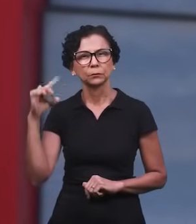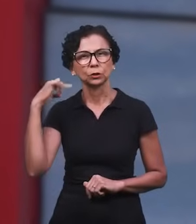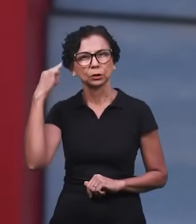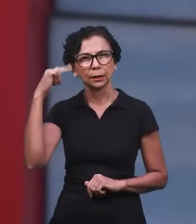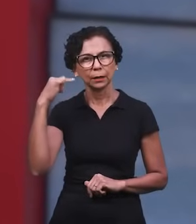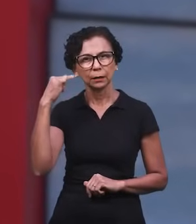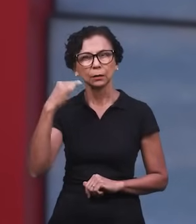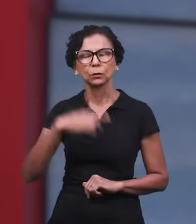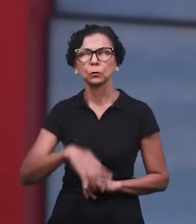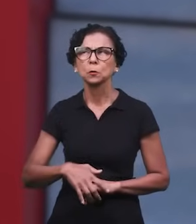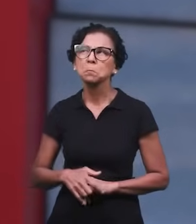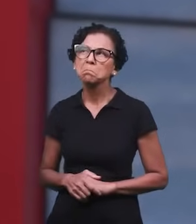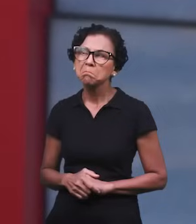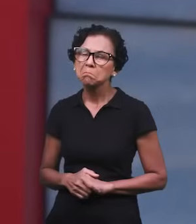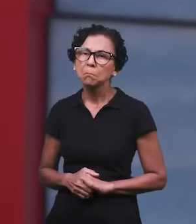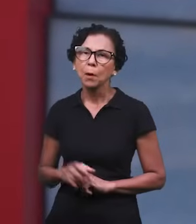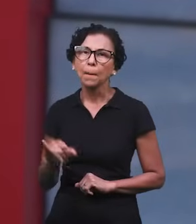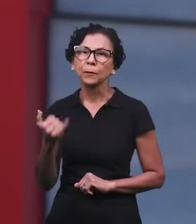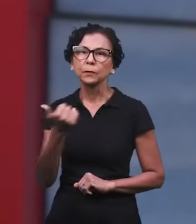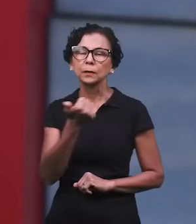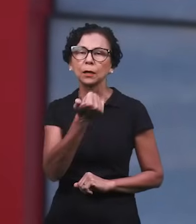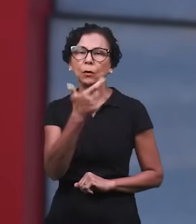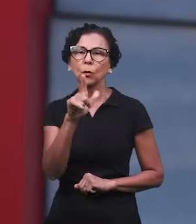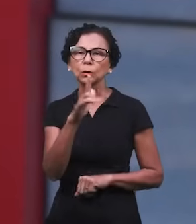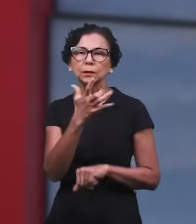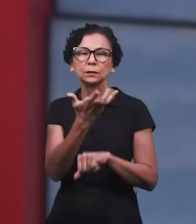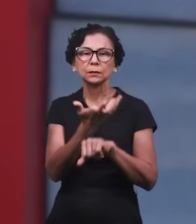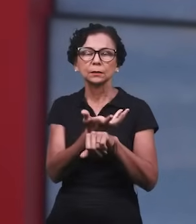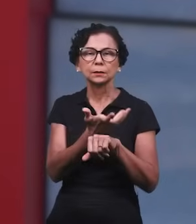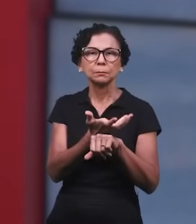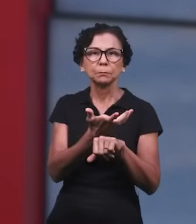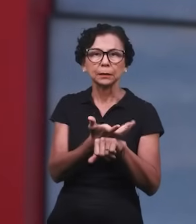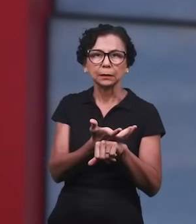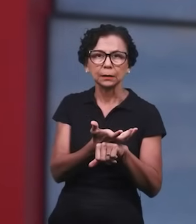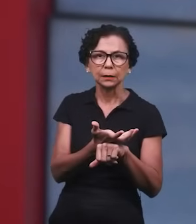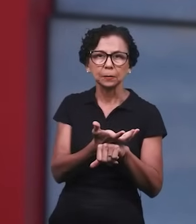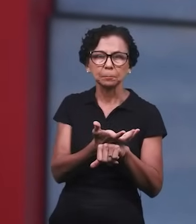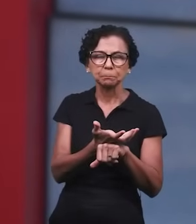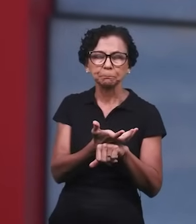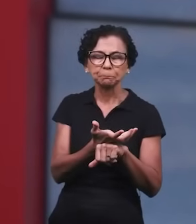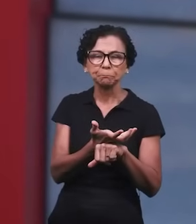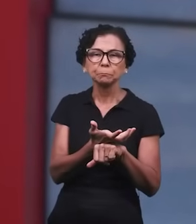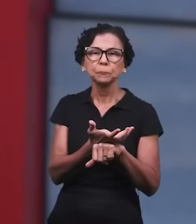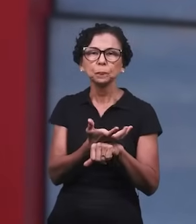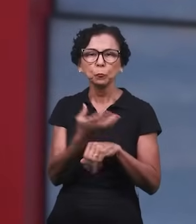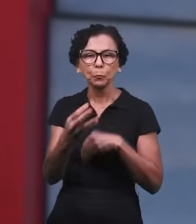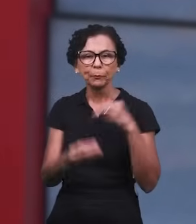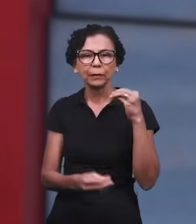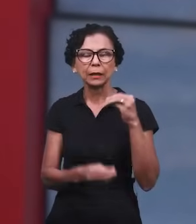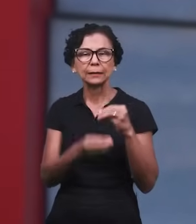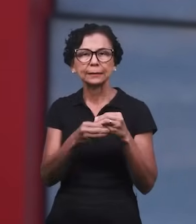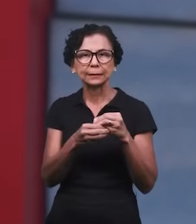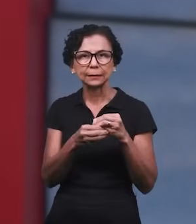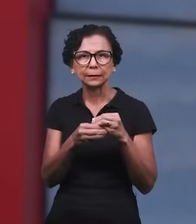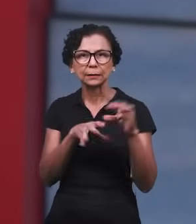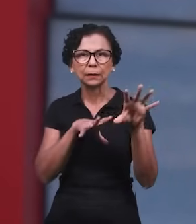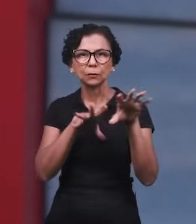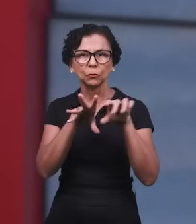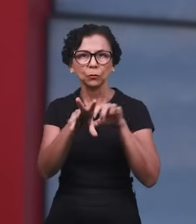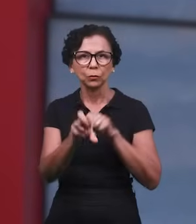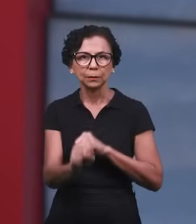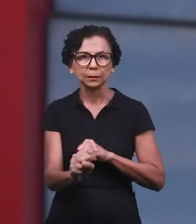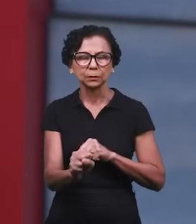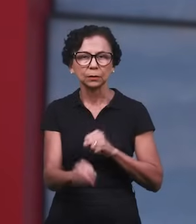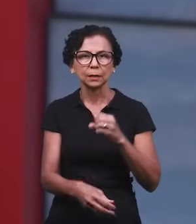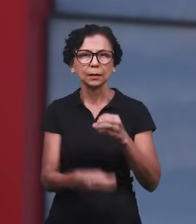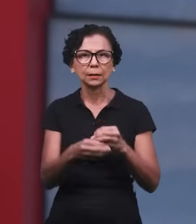ele pode fortalecer a sua formação com aquilo que outros cursos podem dar a ele. Então existe um grau de liberdade que muitas vezes não